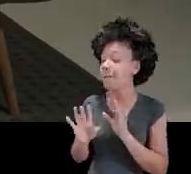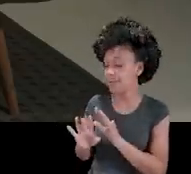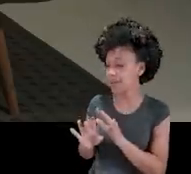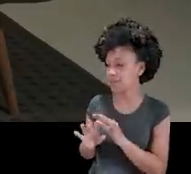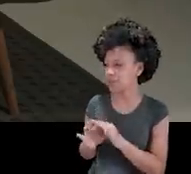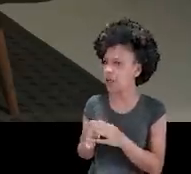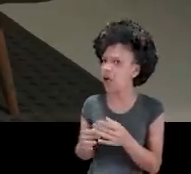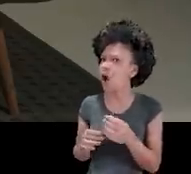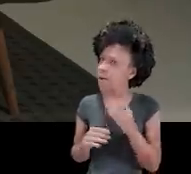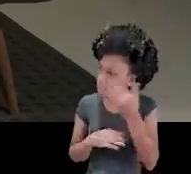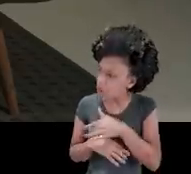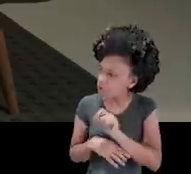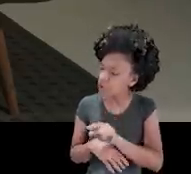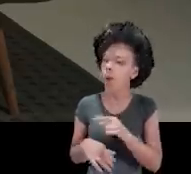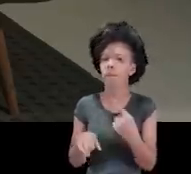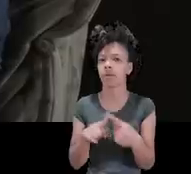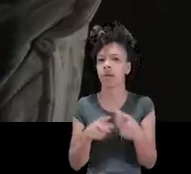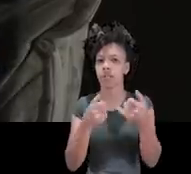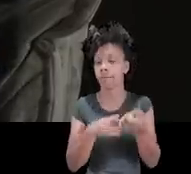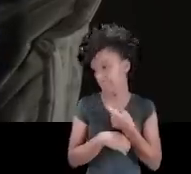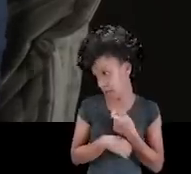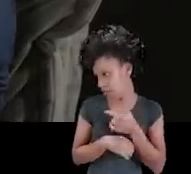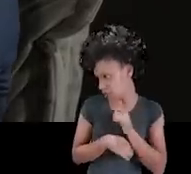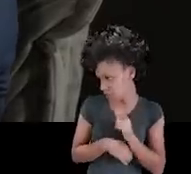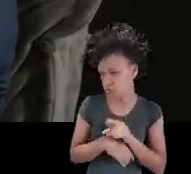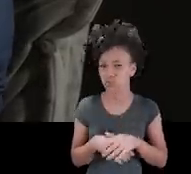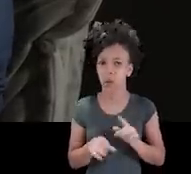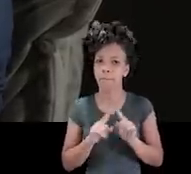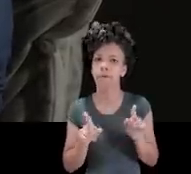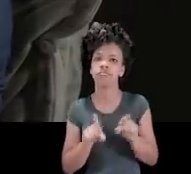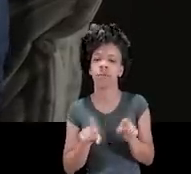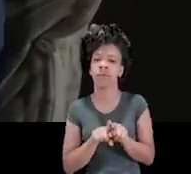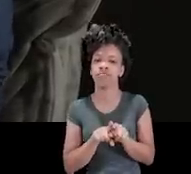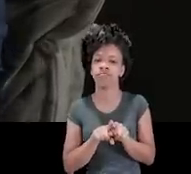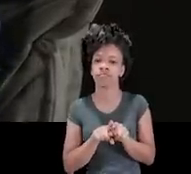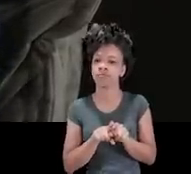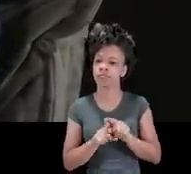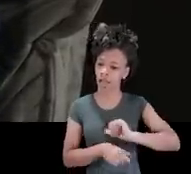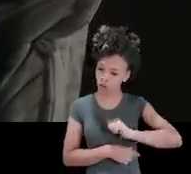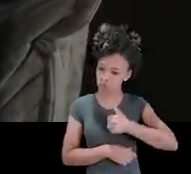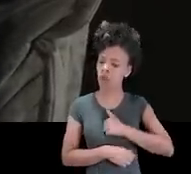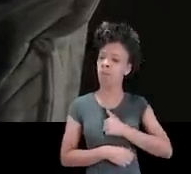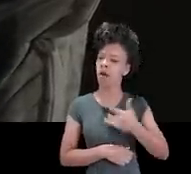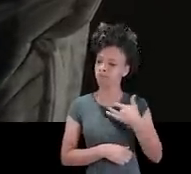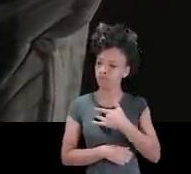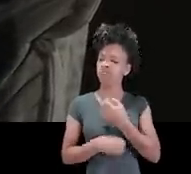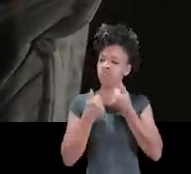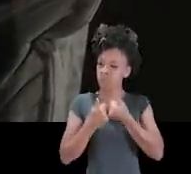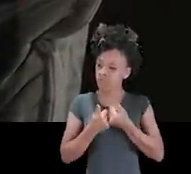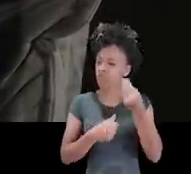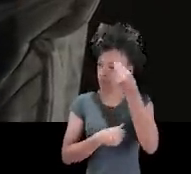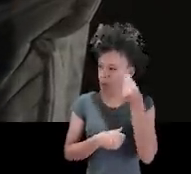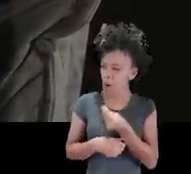mas assim, é a maior prova disso. A gente está falando aqui hoje sobre... Piada, obviamente, mas a gente está falando sobre autoestima, bem-estar e beleza.